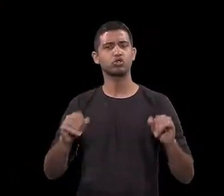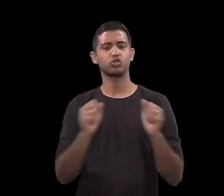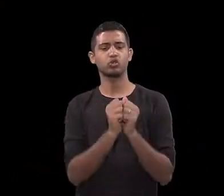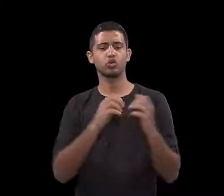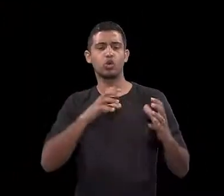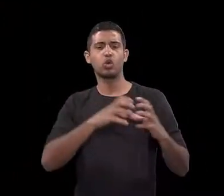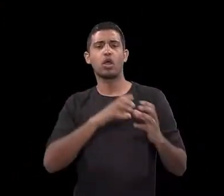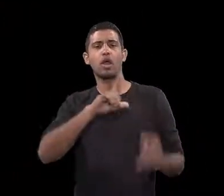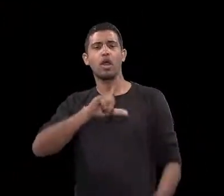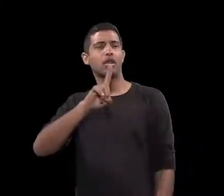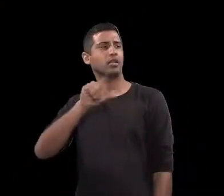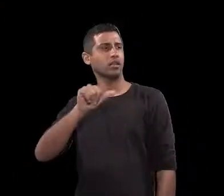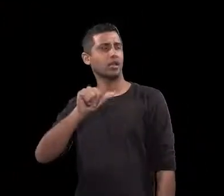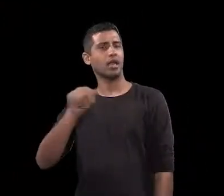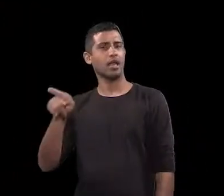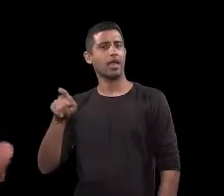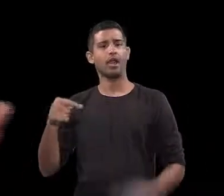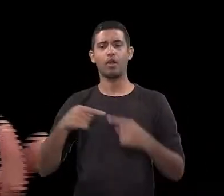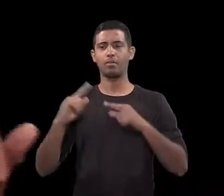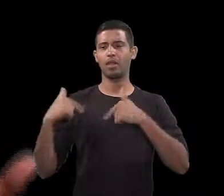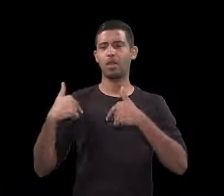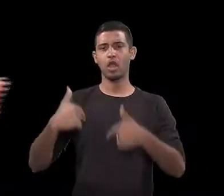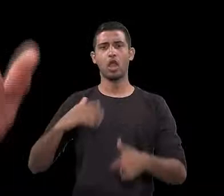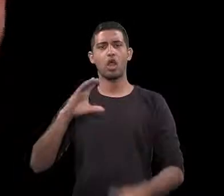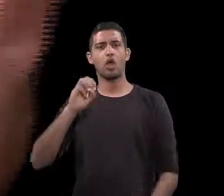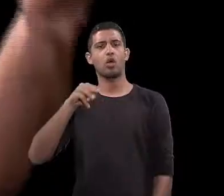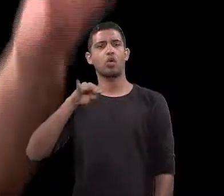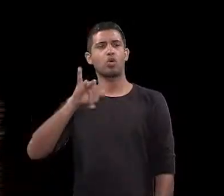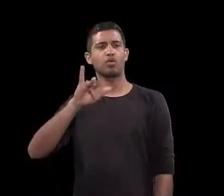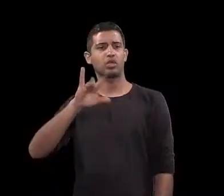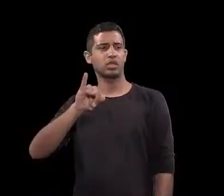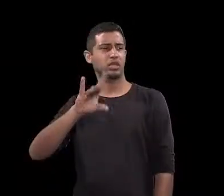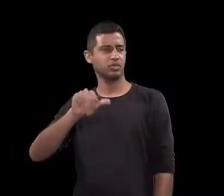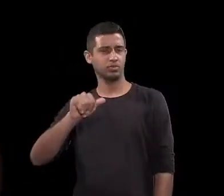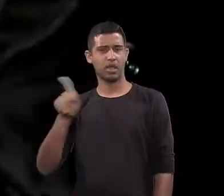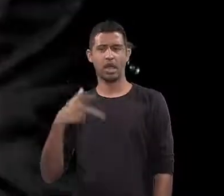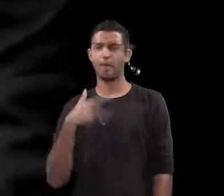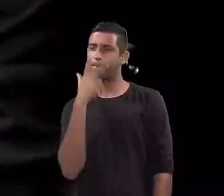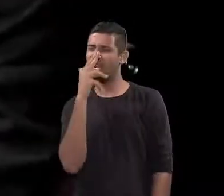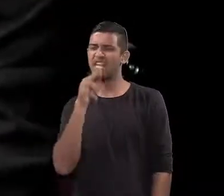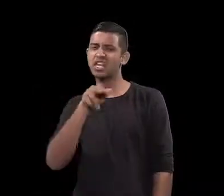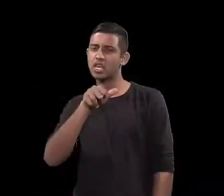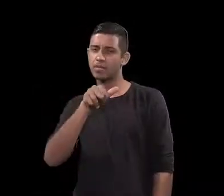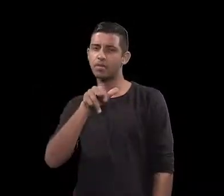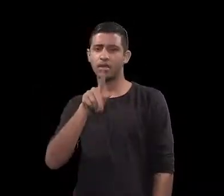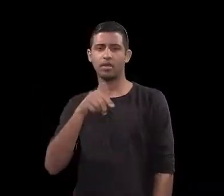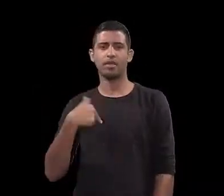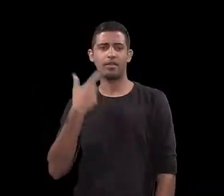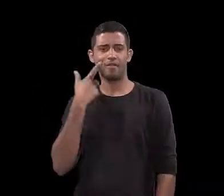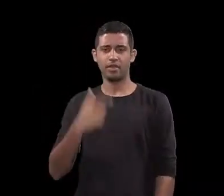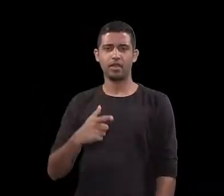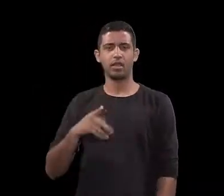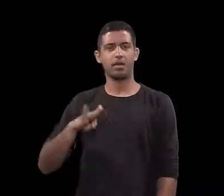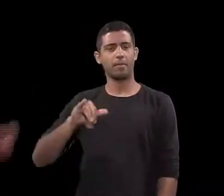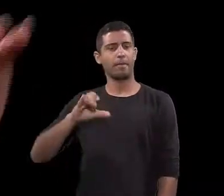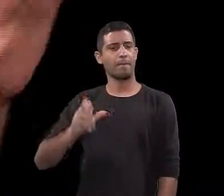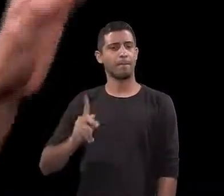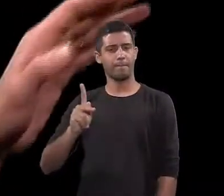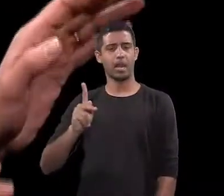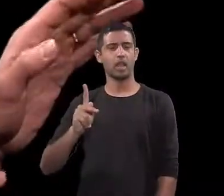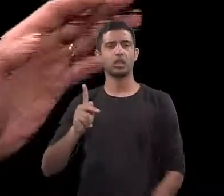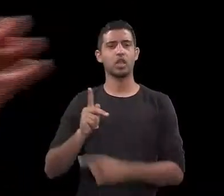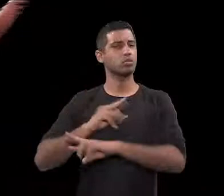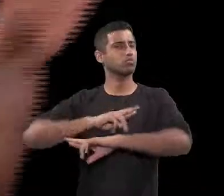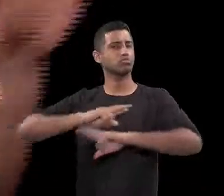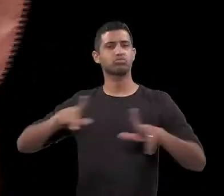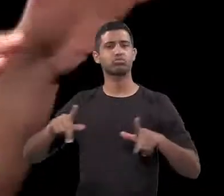na RDA, porque era comunista, então era considerada uma aliada. Uma irmã. Stokely Carmichael, Black Panthers, tudo isso